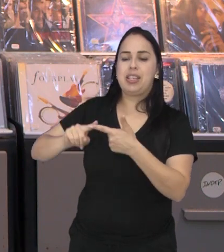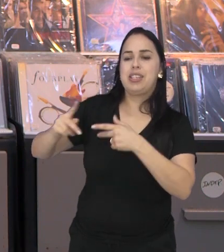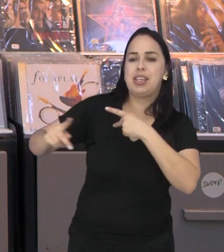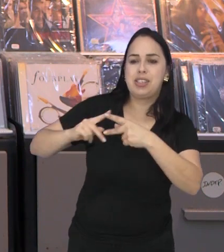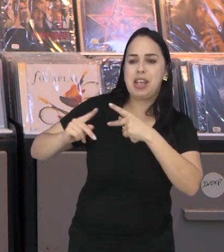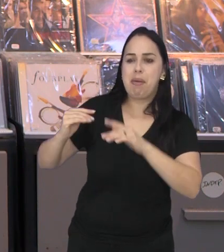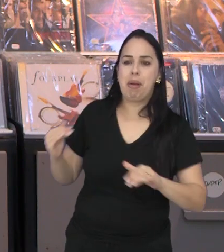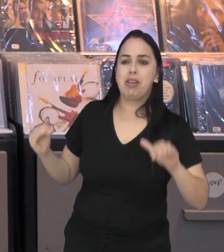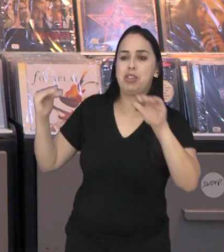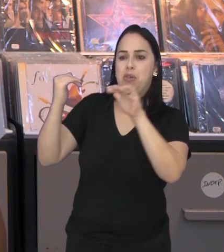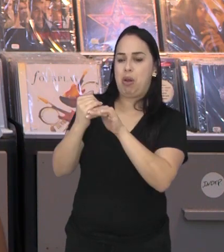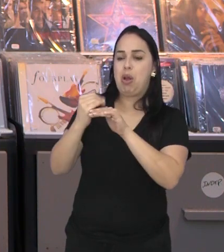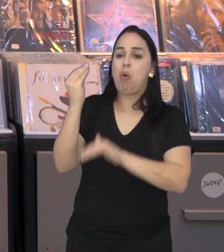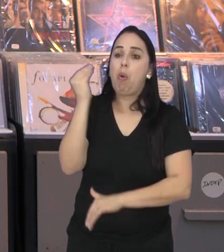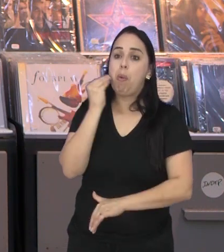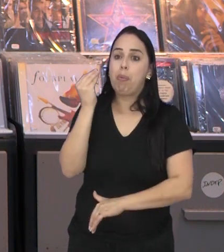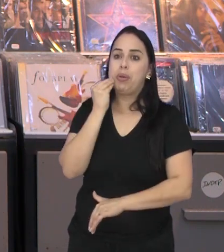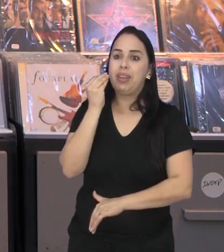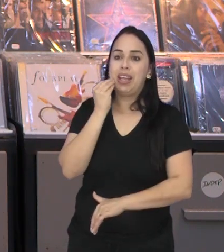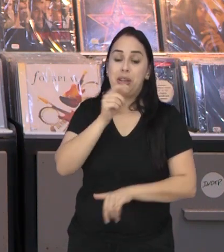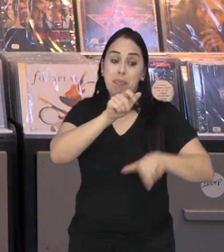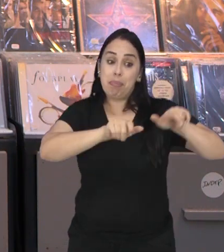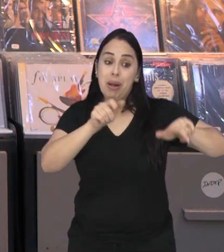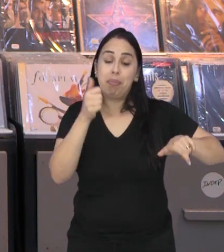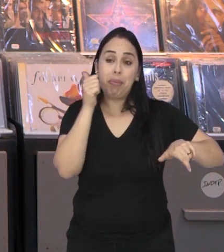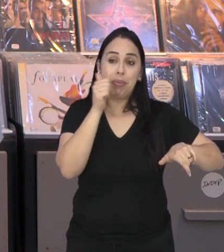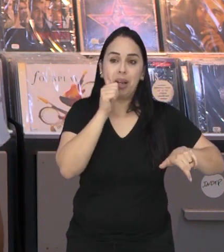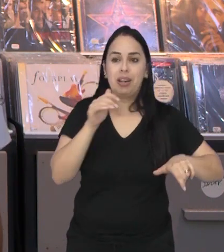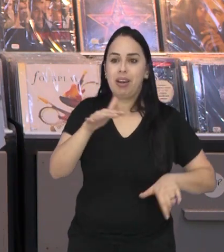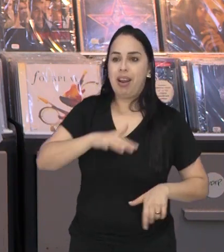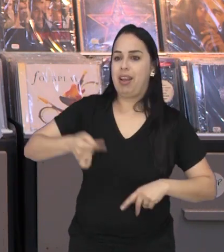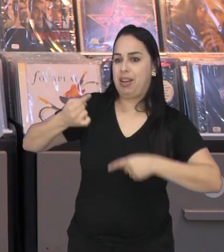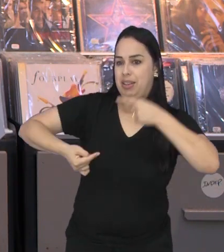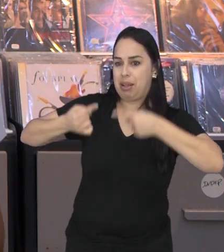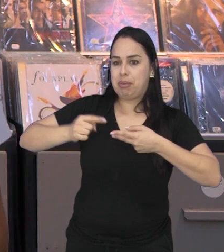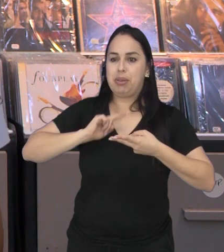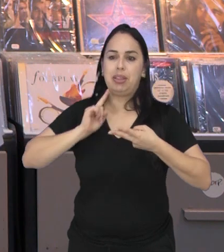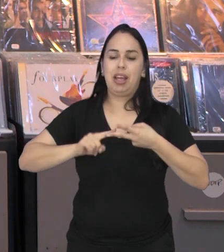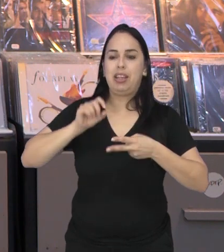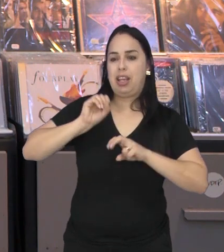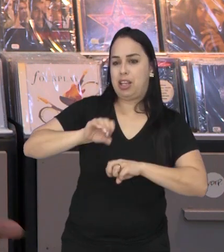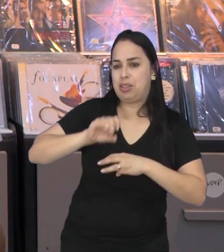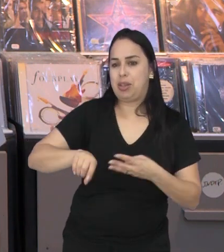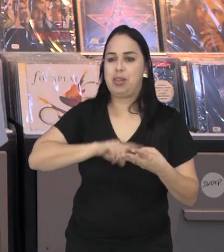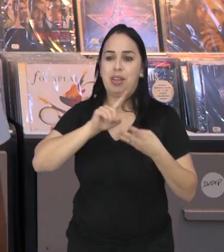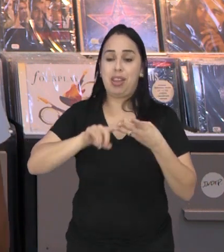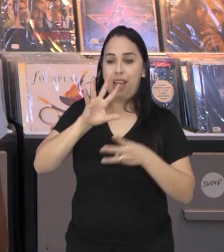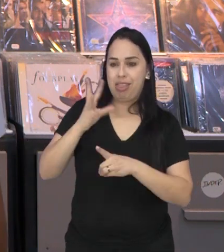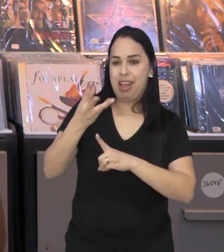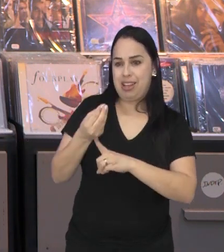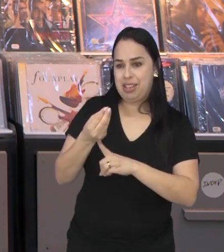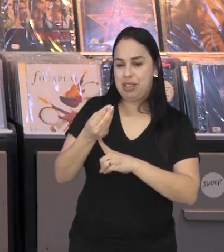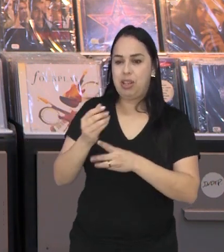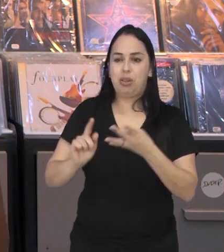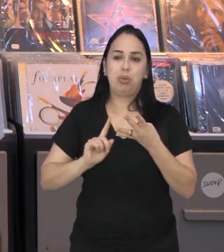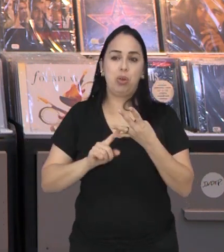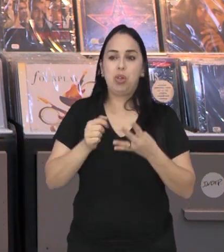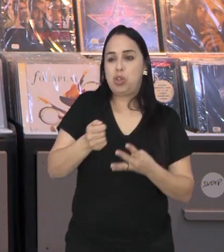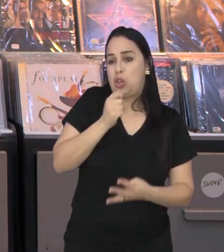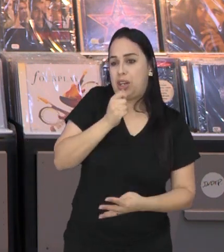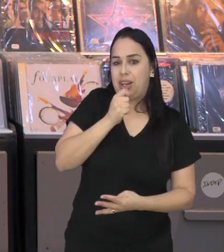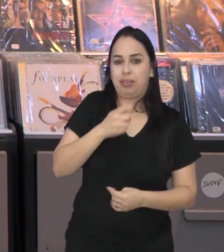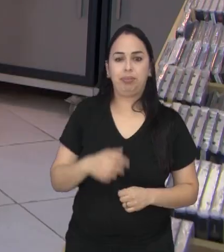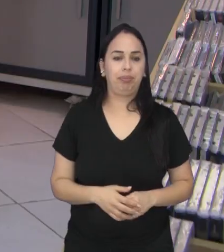mais igual, né, com mais oportunidade pra gente, seja na política, seja na educação, seja nas artes, né, seja no